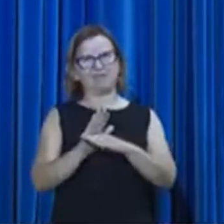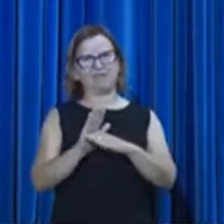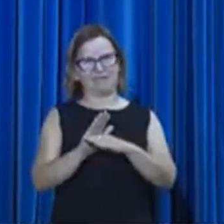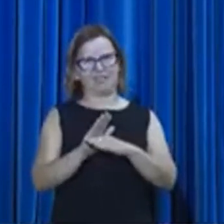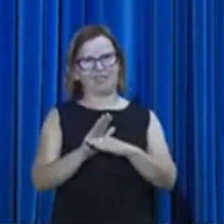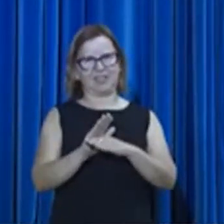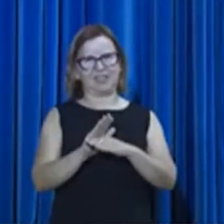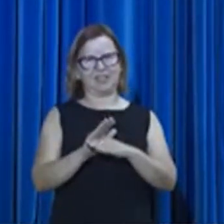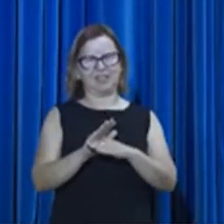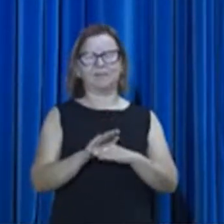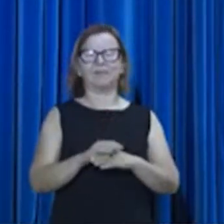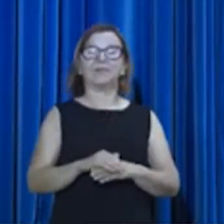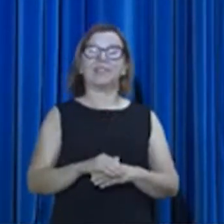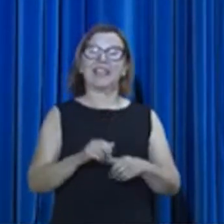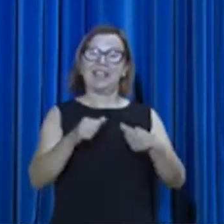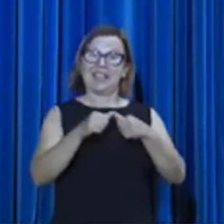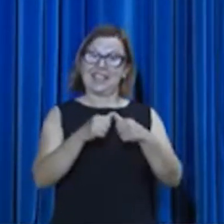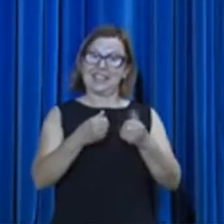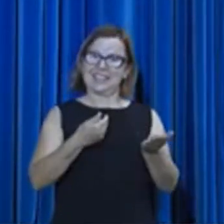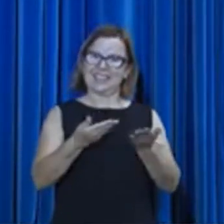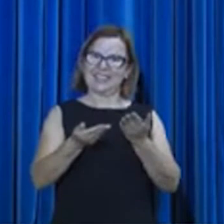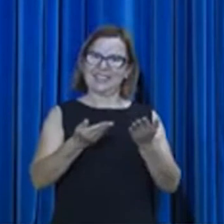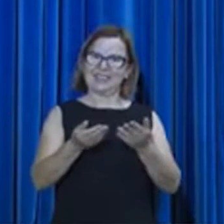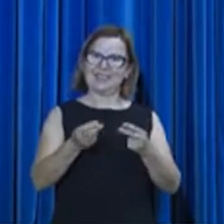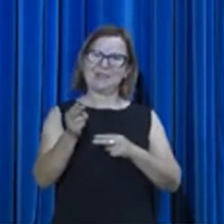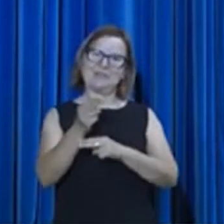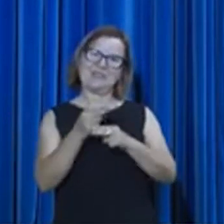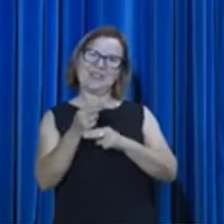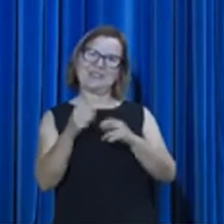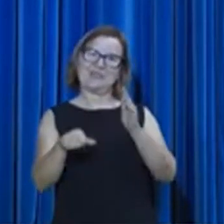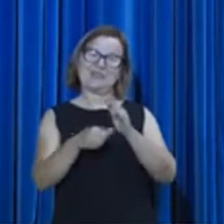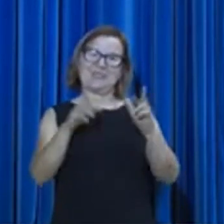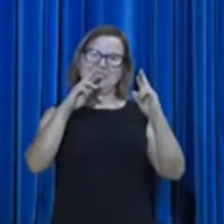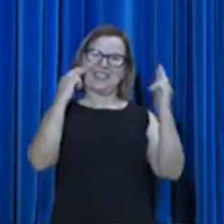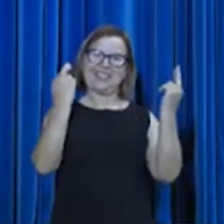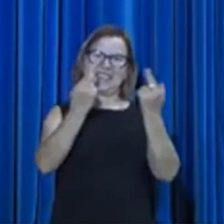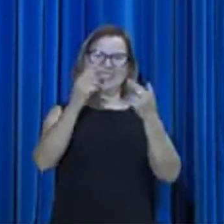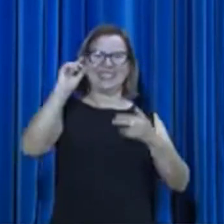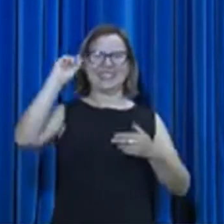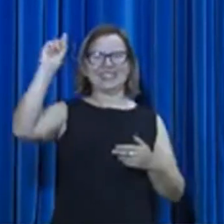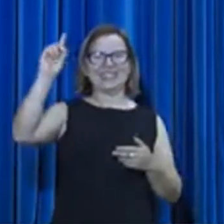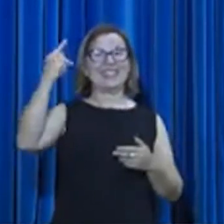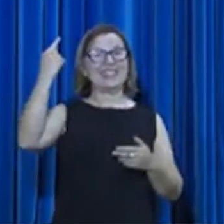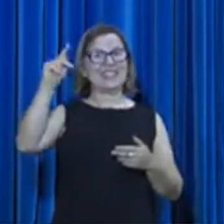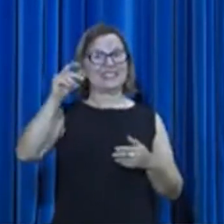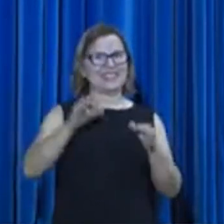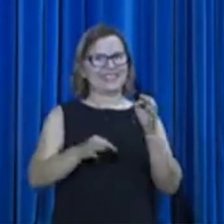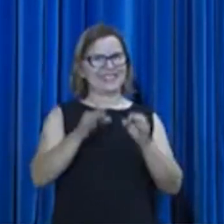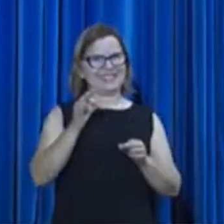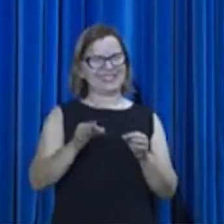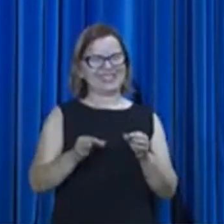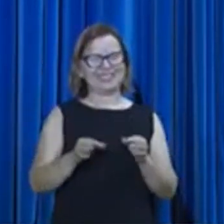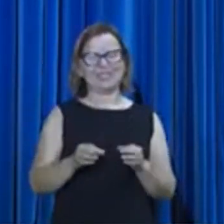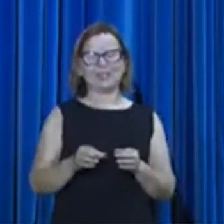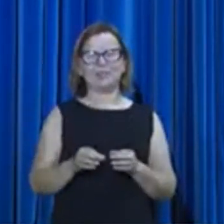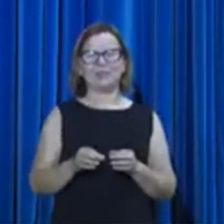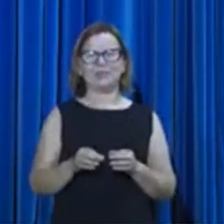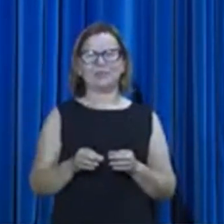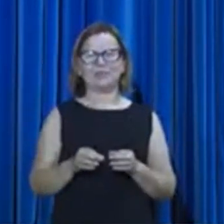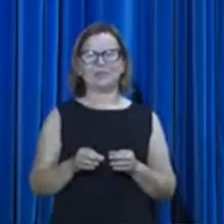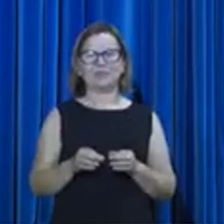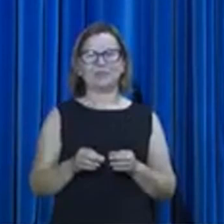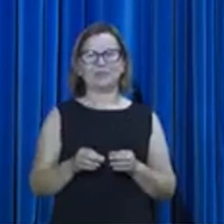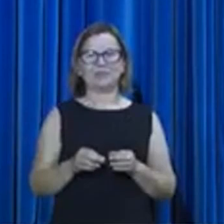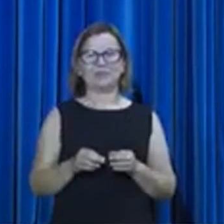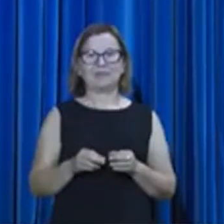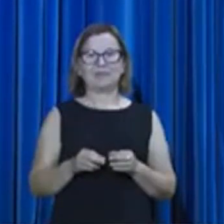Esse servo busca primeiro o reino de Deus e a sua justiça. Ele está tão ligado à